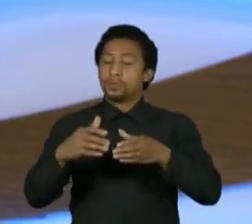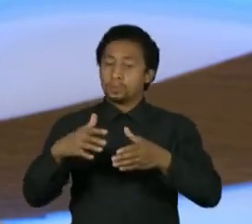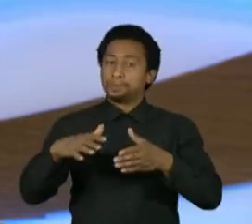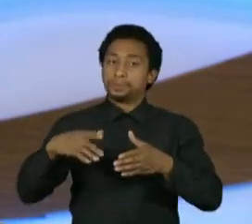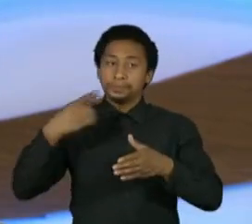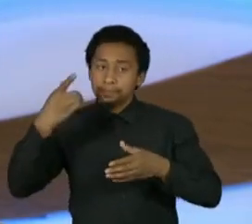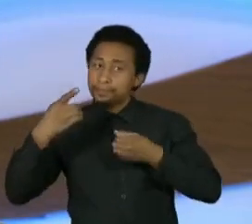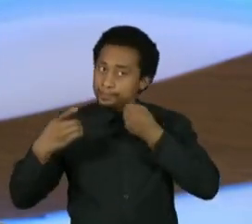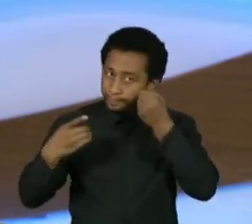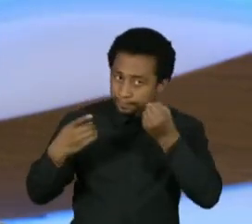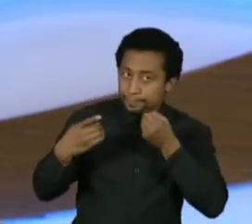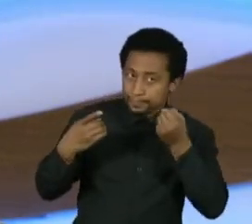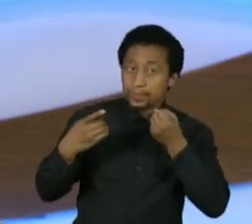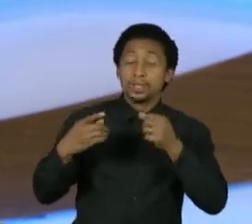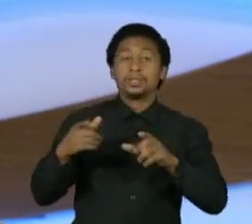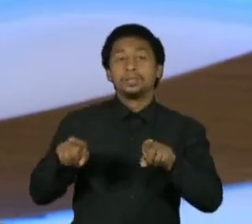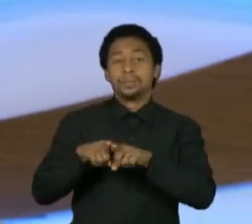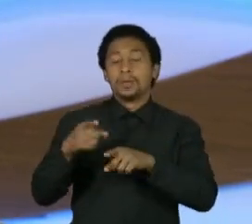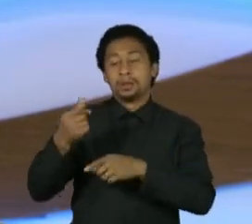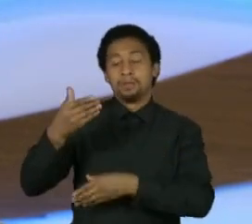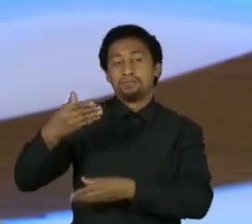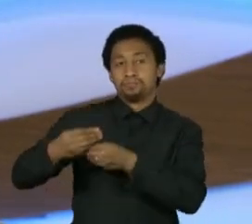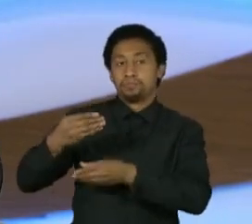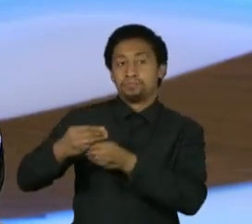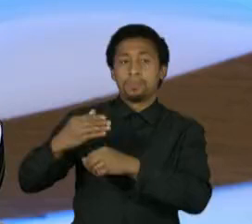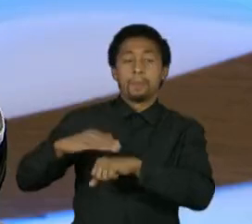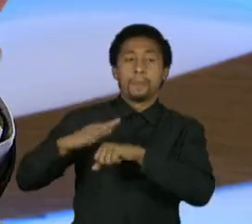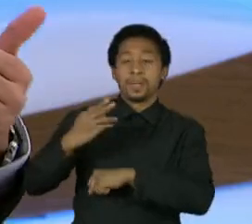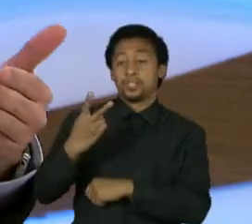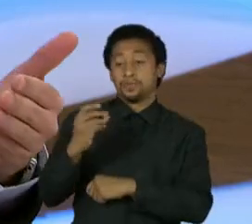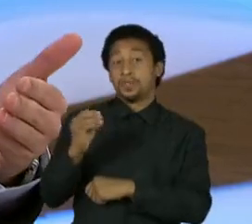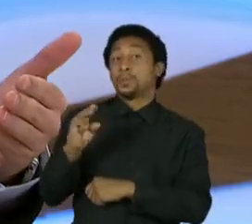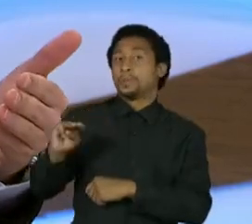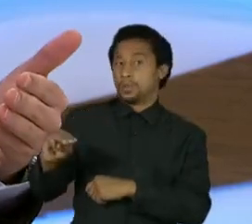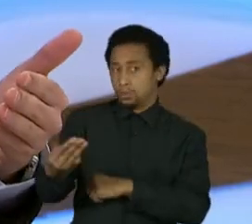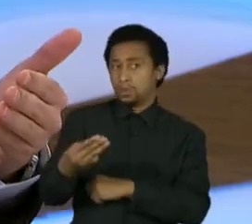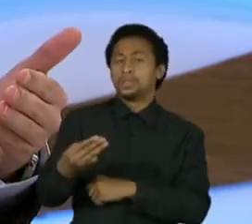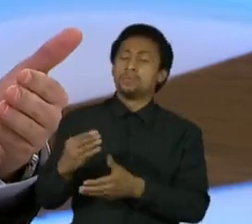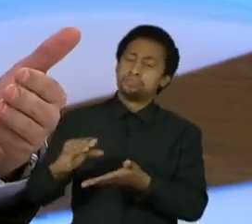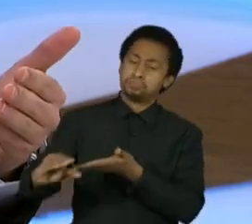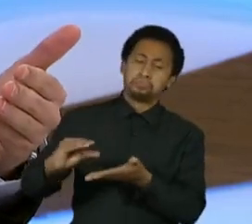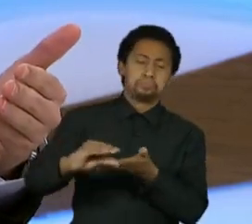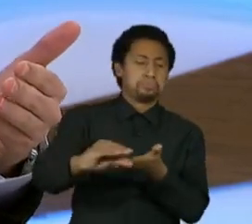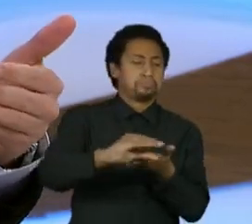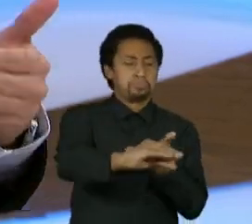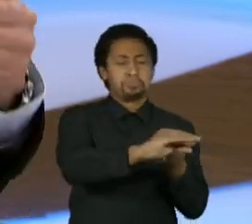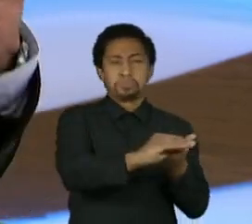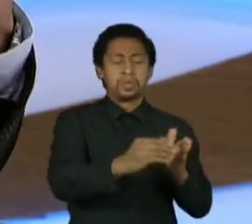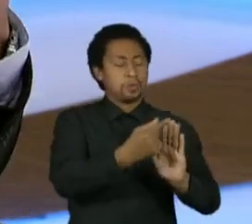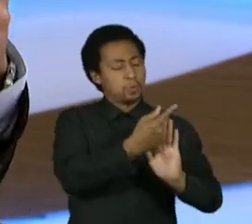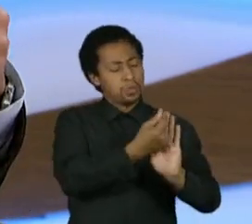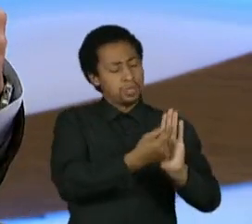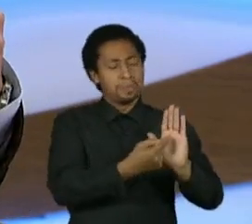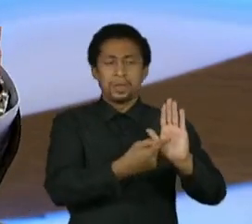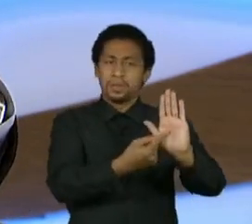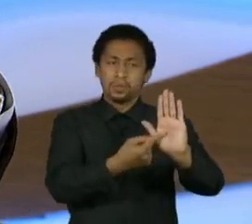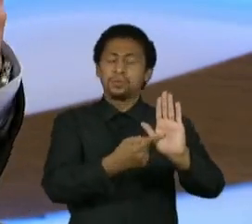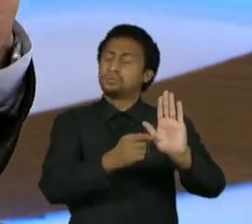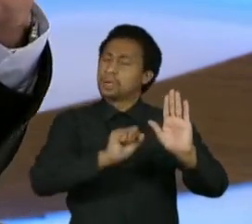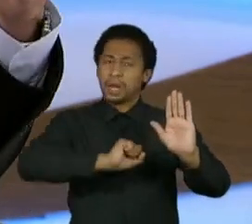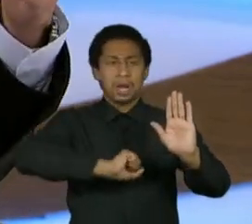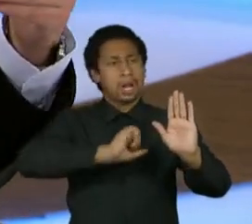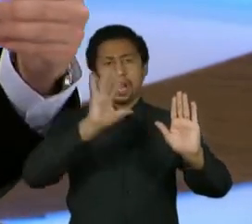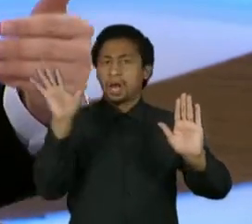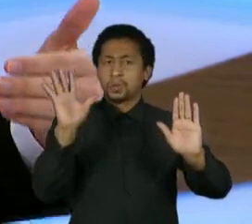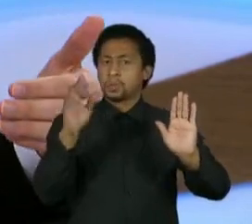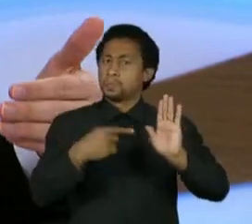parlamentares, que são as individuais de comissão, de bancada e de relator, todas elas têm uma destinação absolutamente transparente e pública. A partir do momento que ela é indicada,